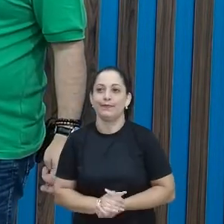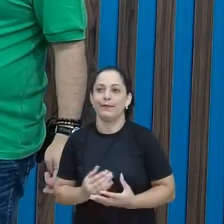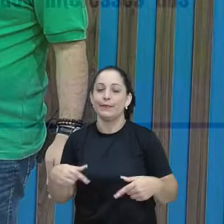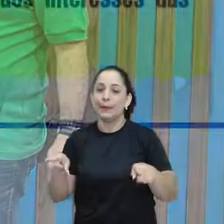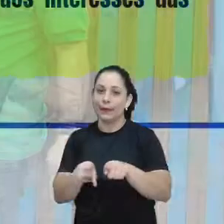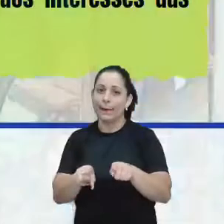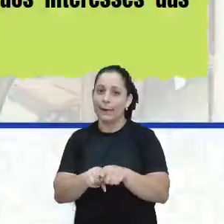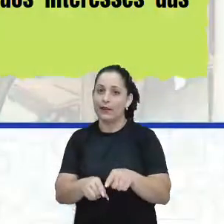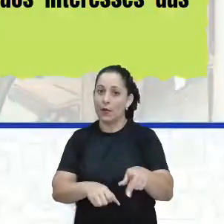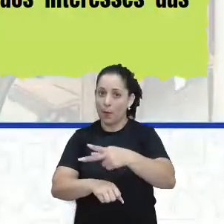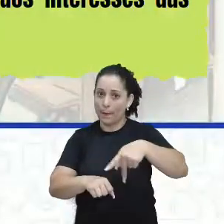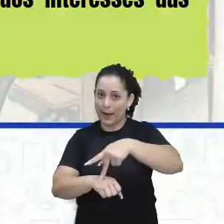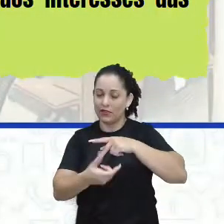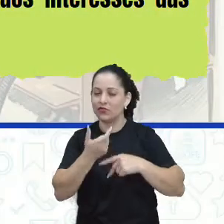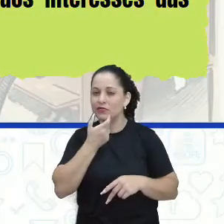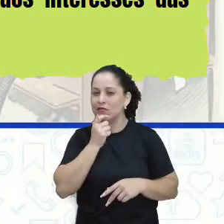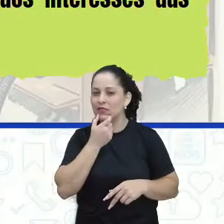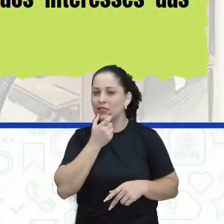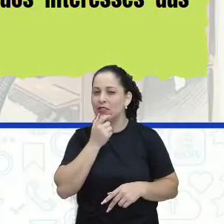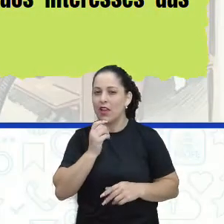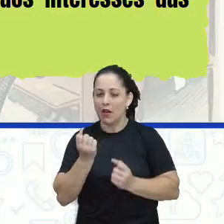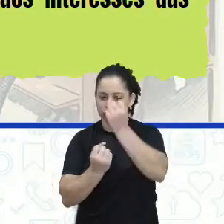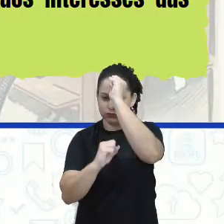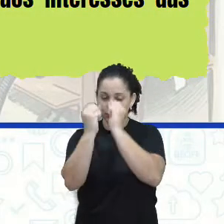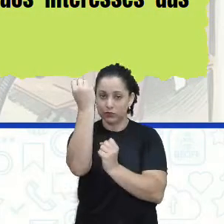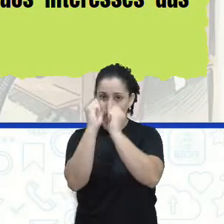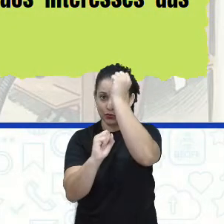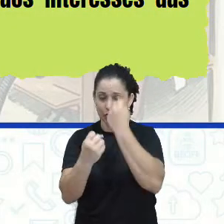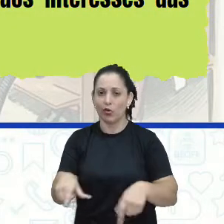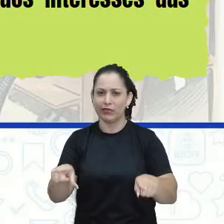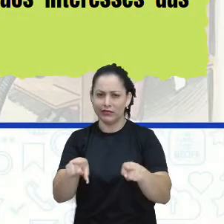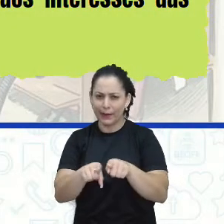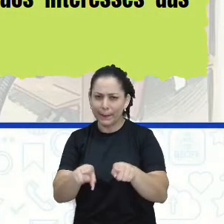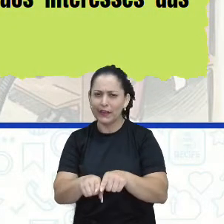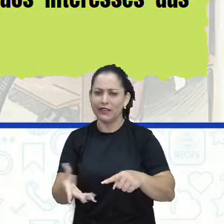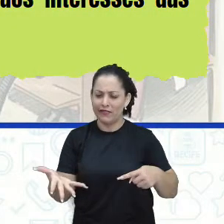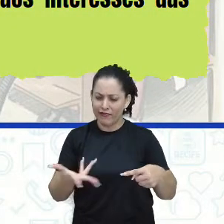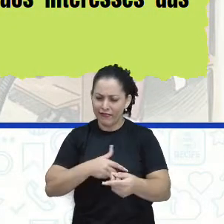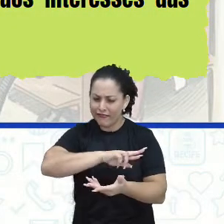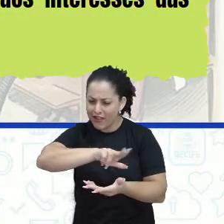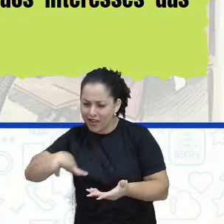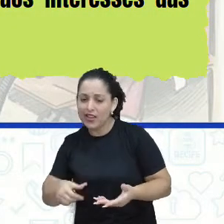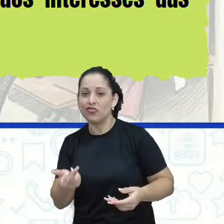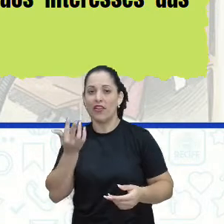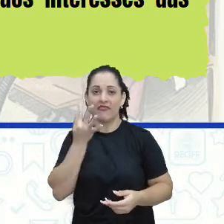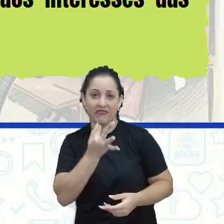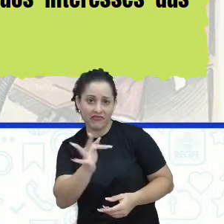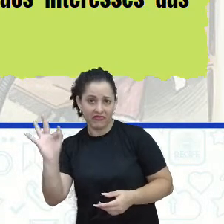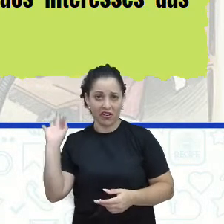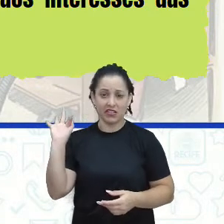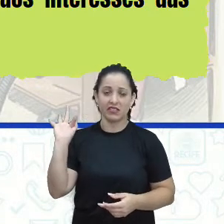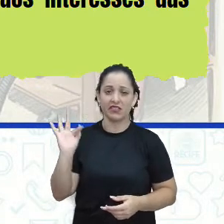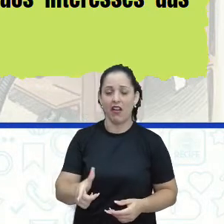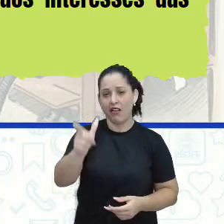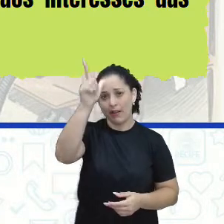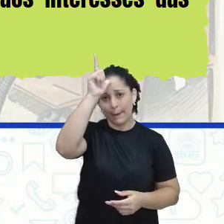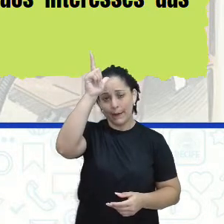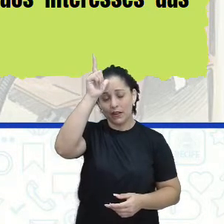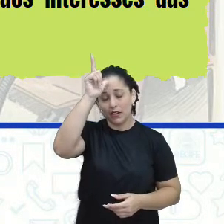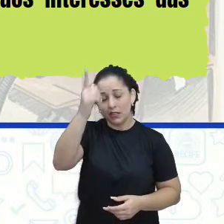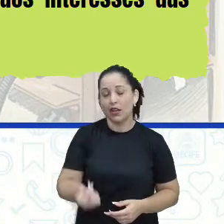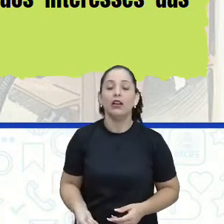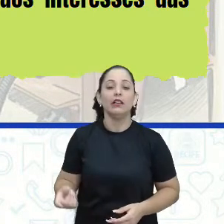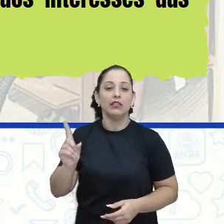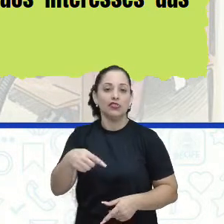da Inglaterra, né, que se industrializou, a gente tem outros países, né? França, Bélgica, Alemanha, Estados Unidos, Japão, Rússia e